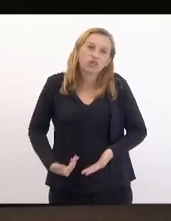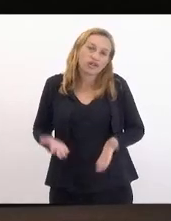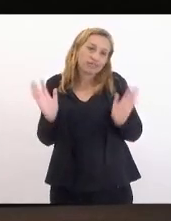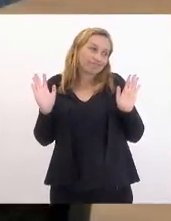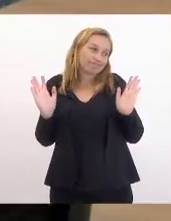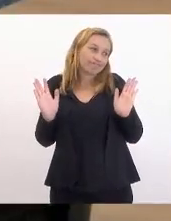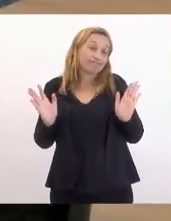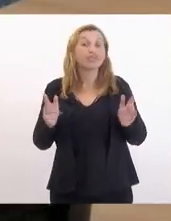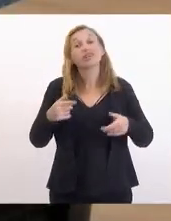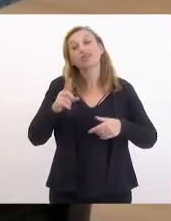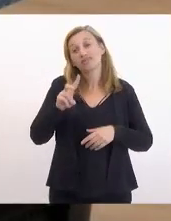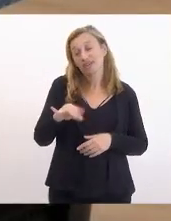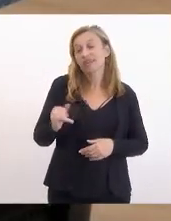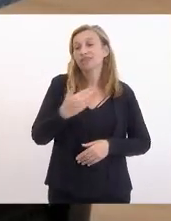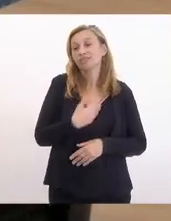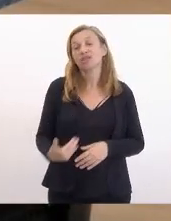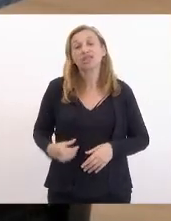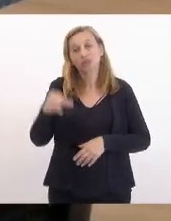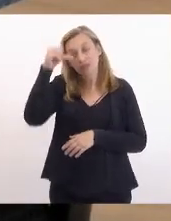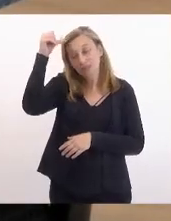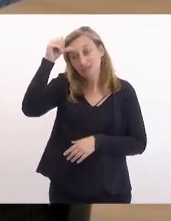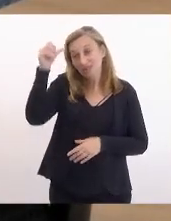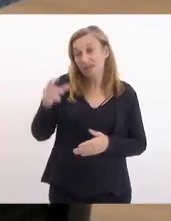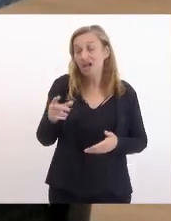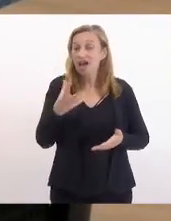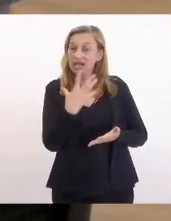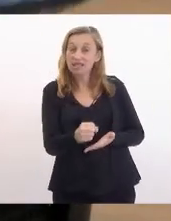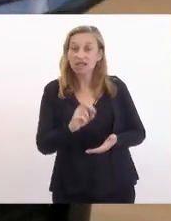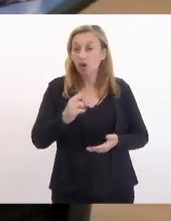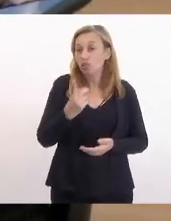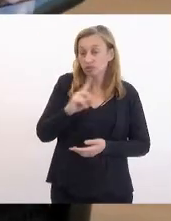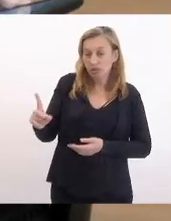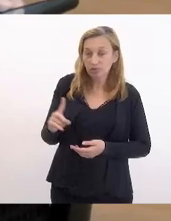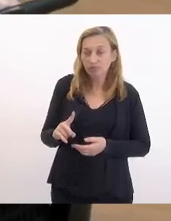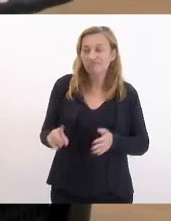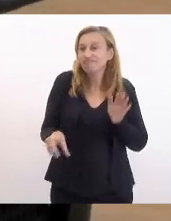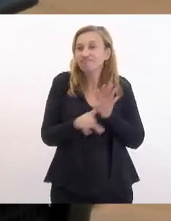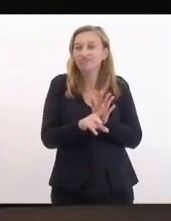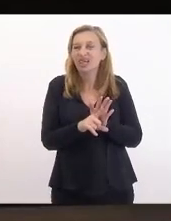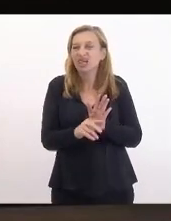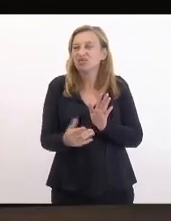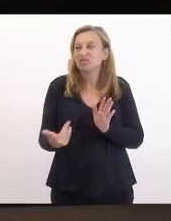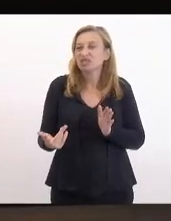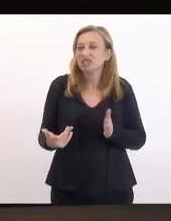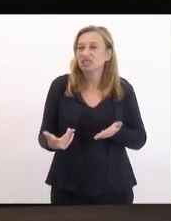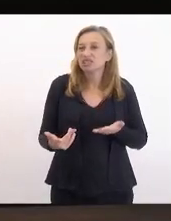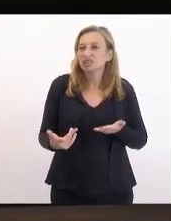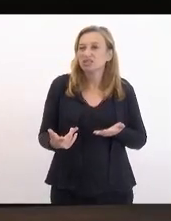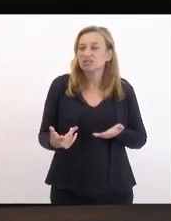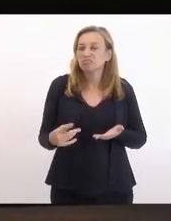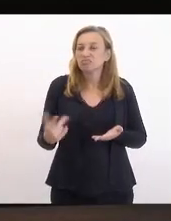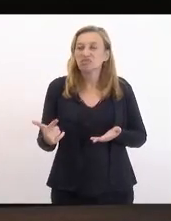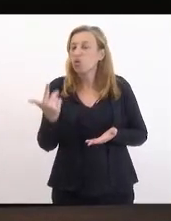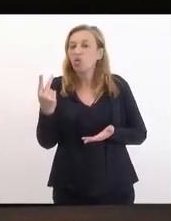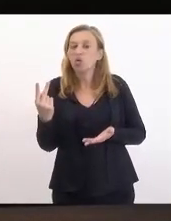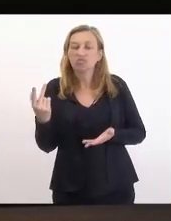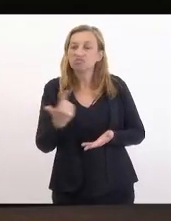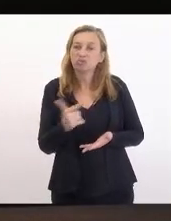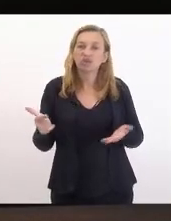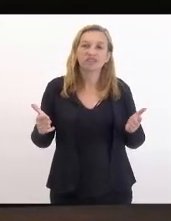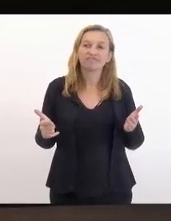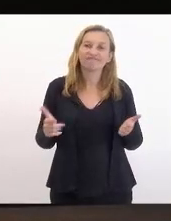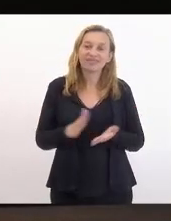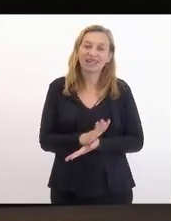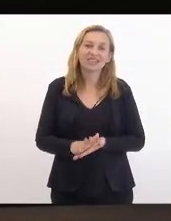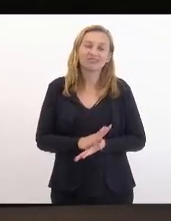governo vai depender do governador que sancionar ou vetar e o Maria autorizativa não serve para nada nós sabemos que não serve para nada